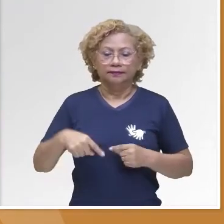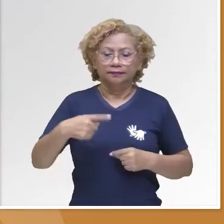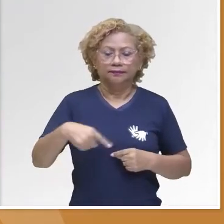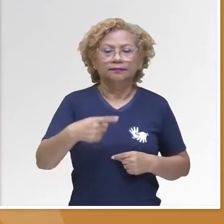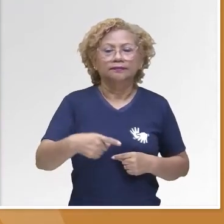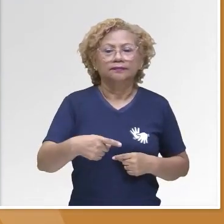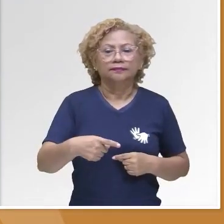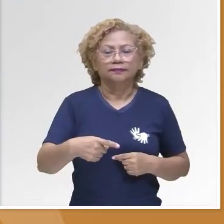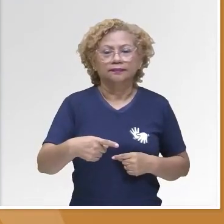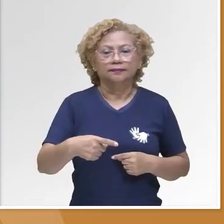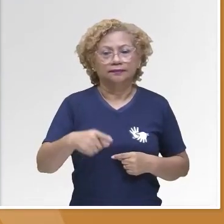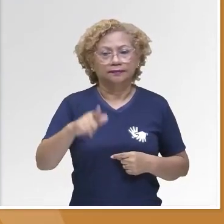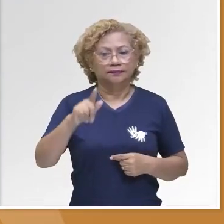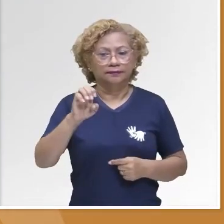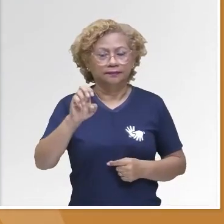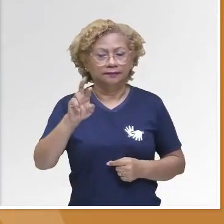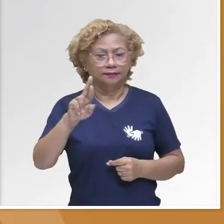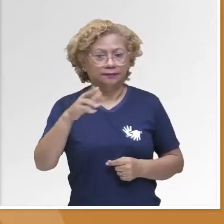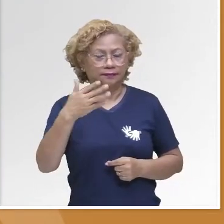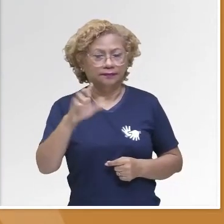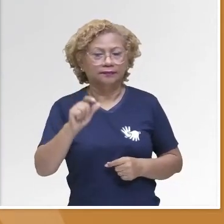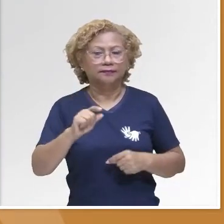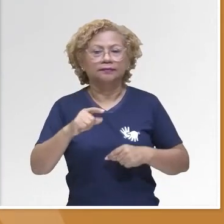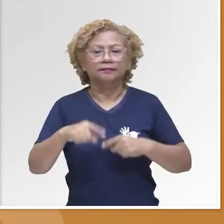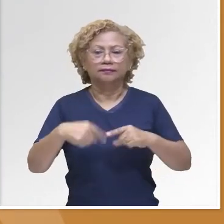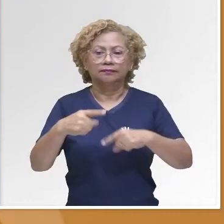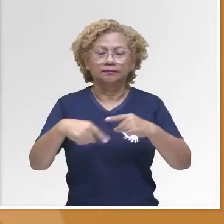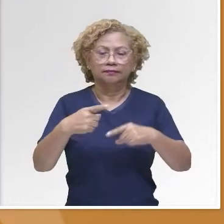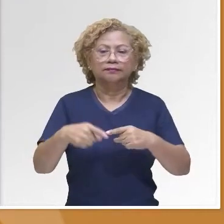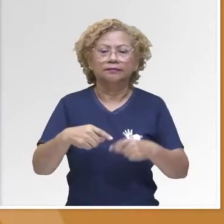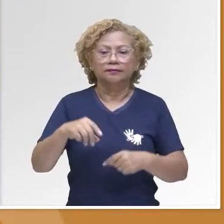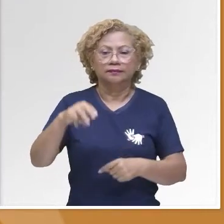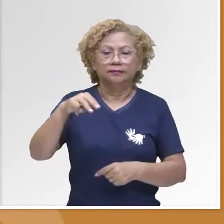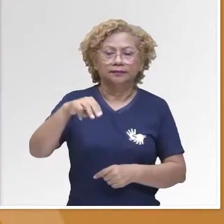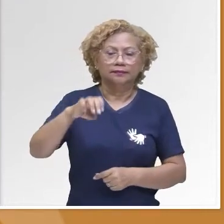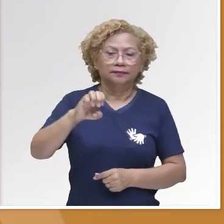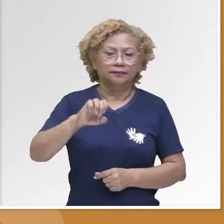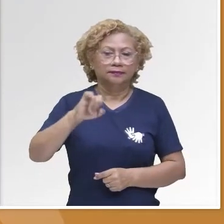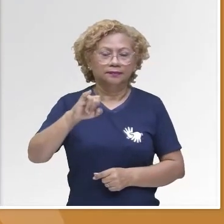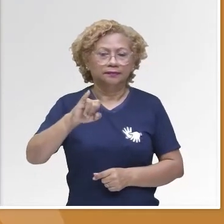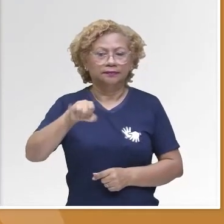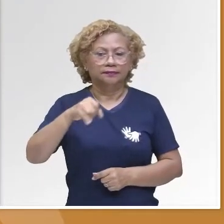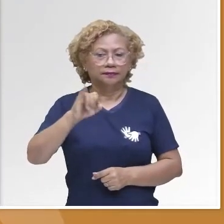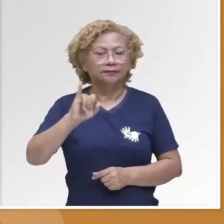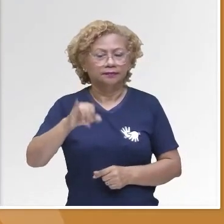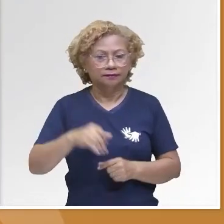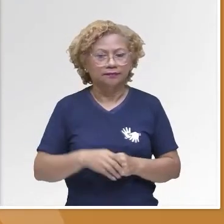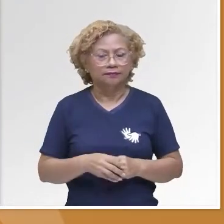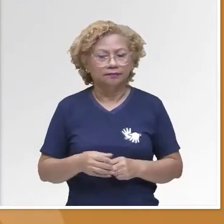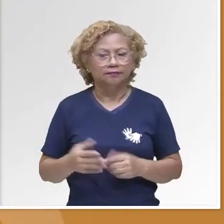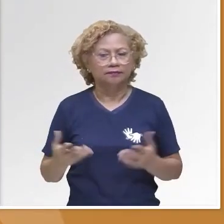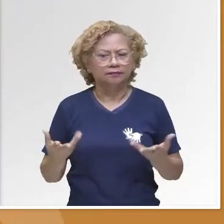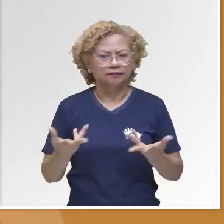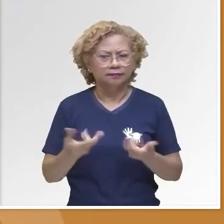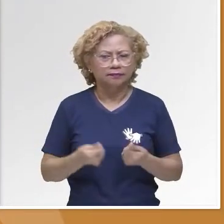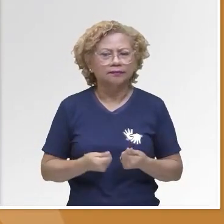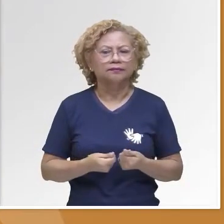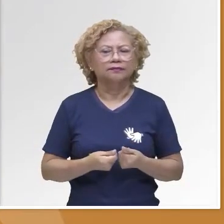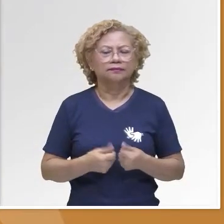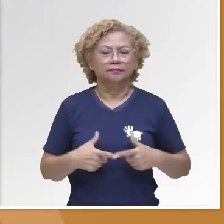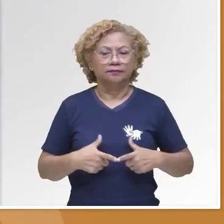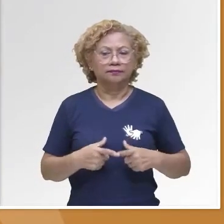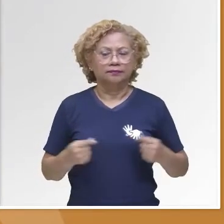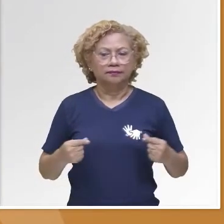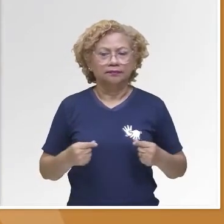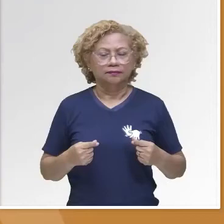novo rosto, essa nova abertura econômica, né, para que o Japão conseguisse dar os primeiros